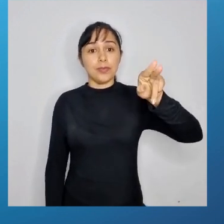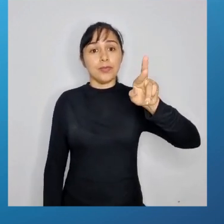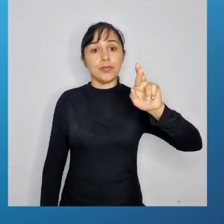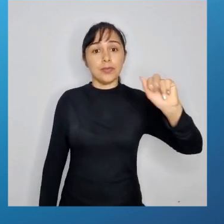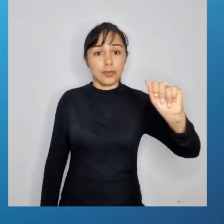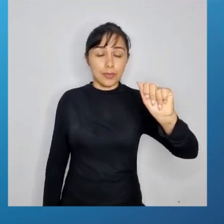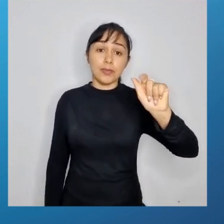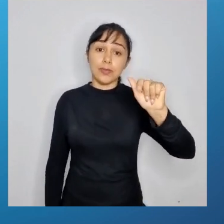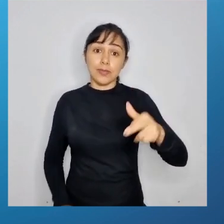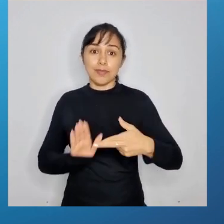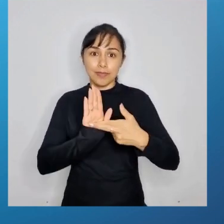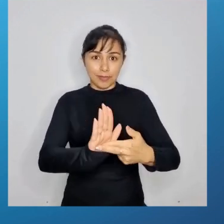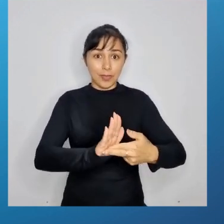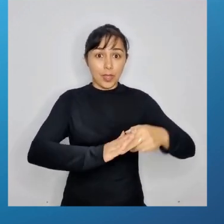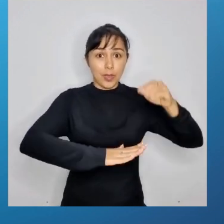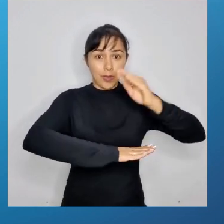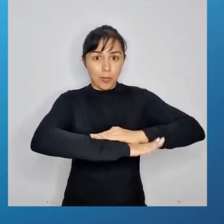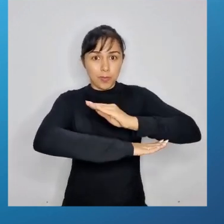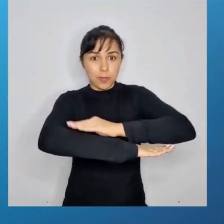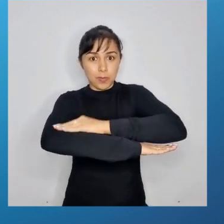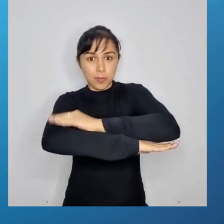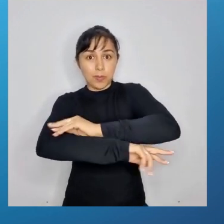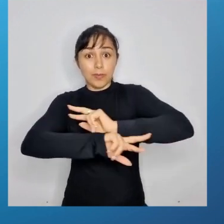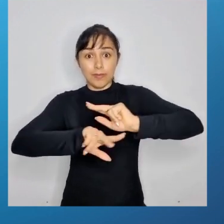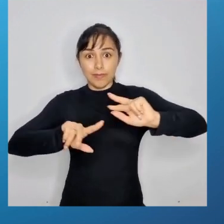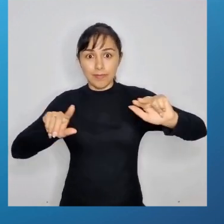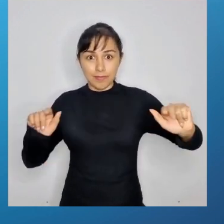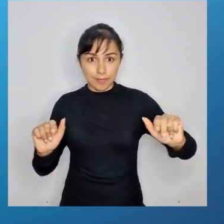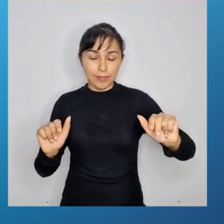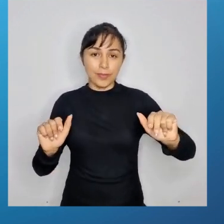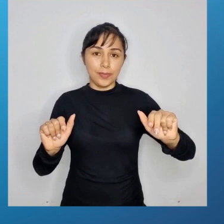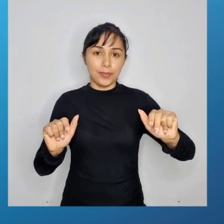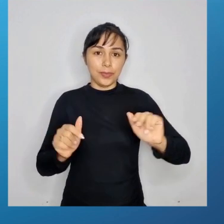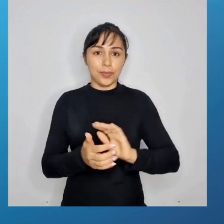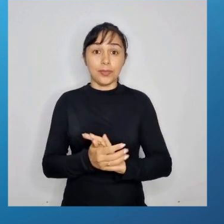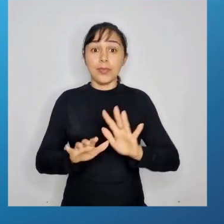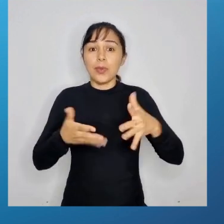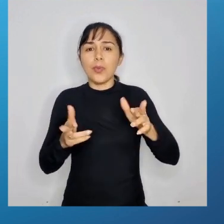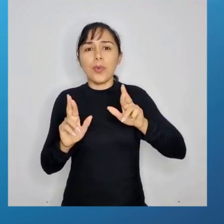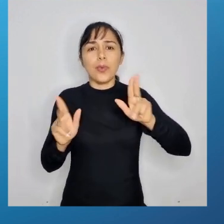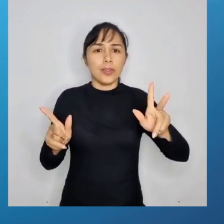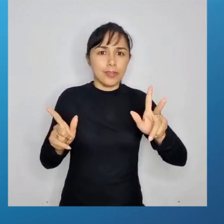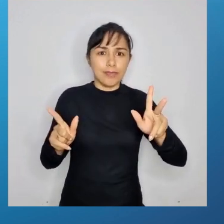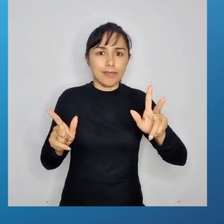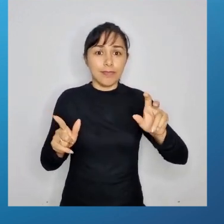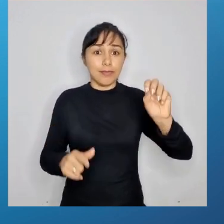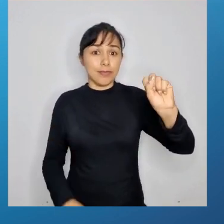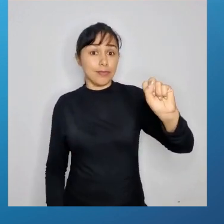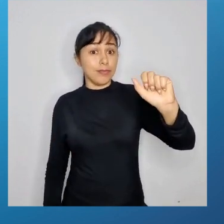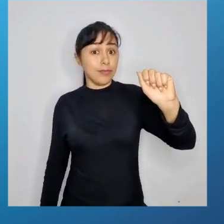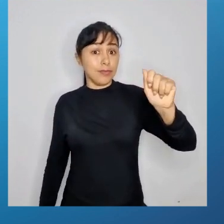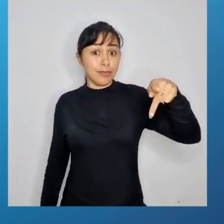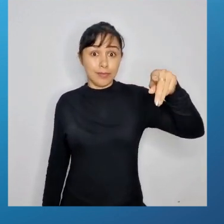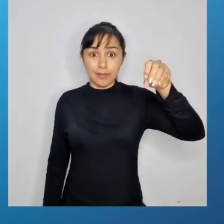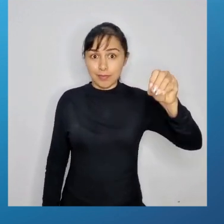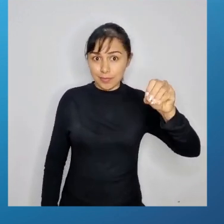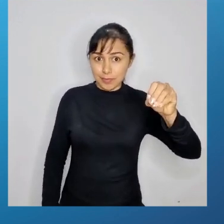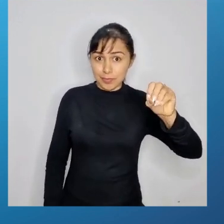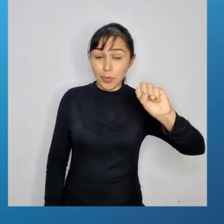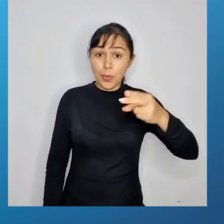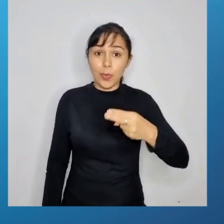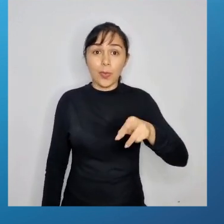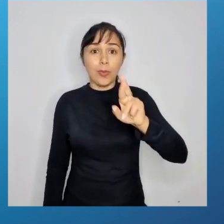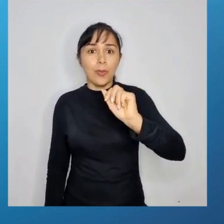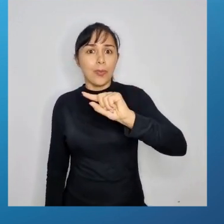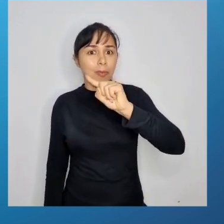Anura é representada pelas rãs, pelas pererecas, pelos sapos. Qual é a diferença entre eles? Quando você vê um sapo